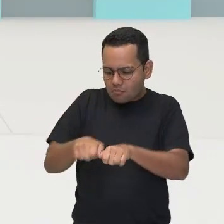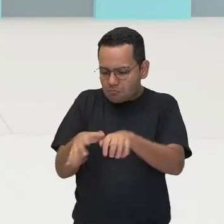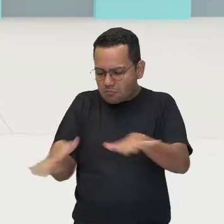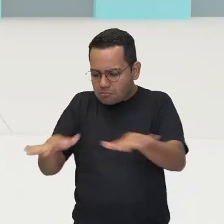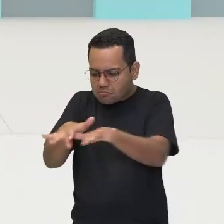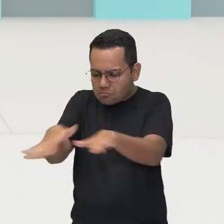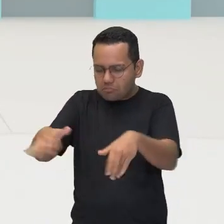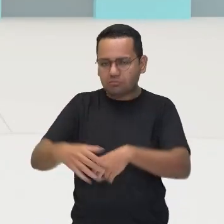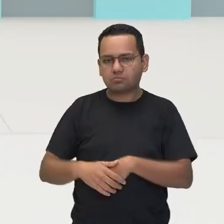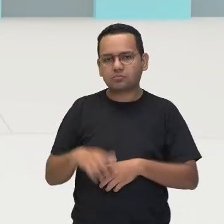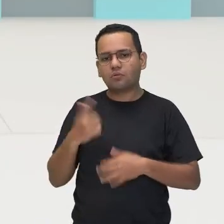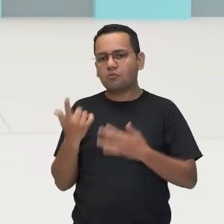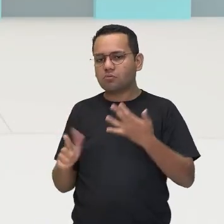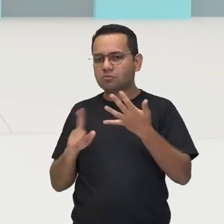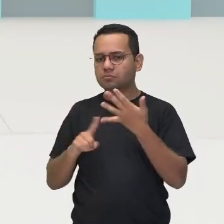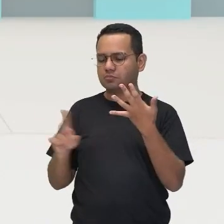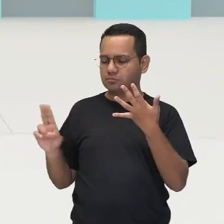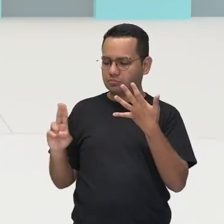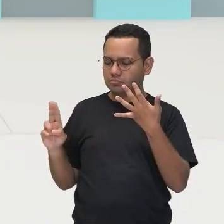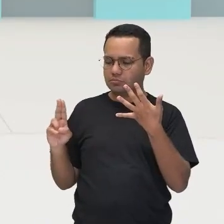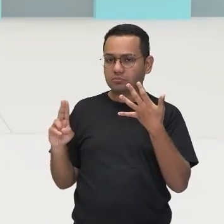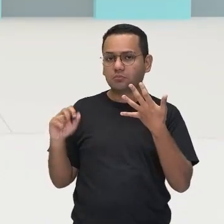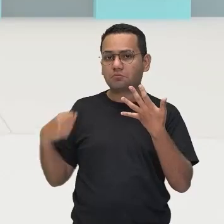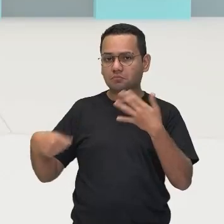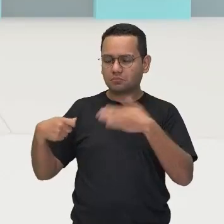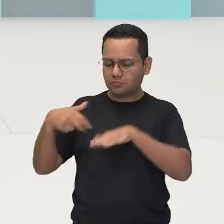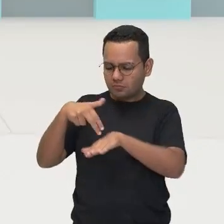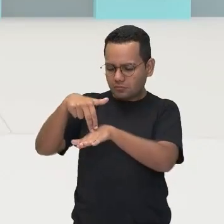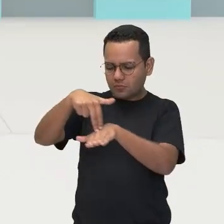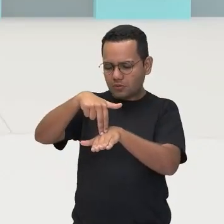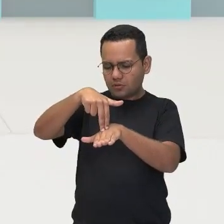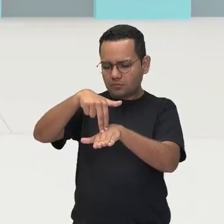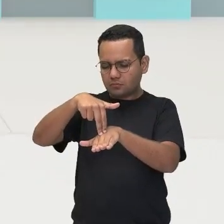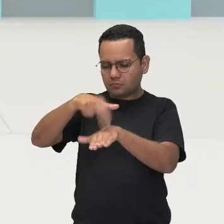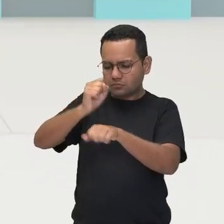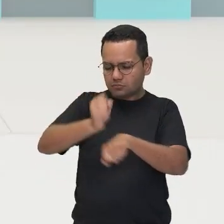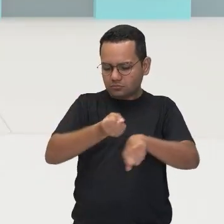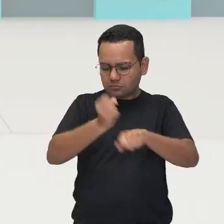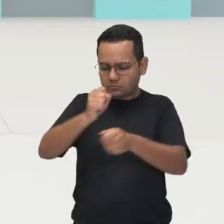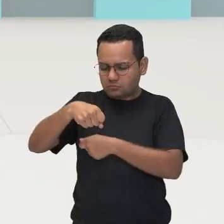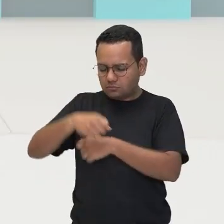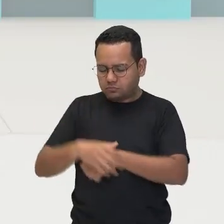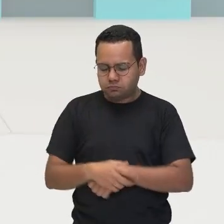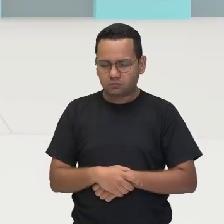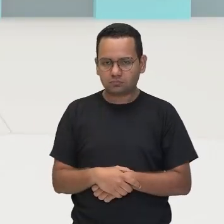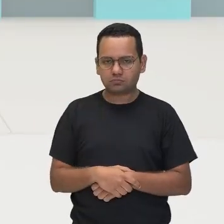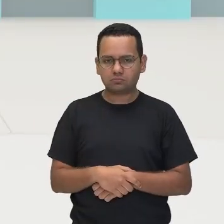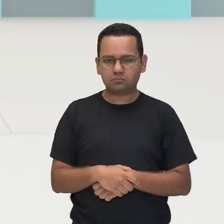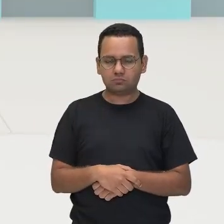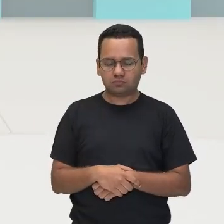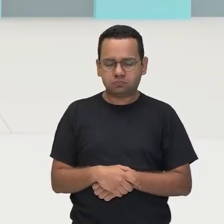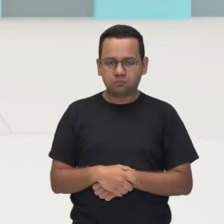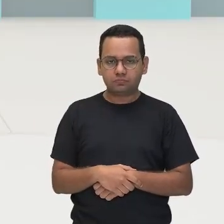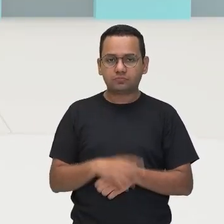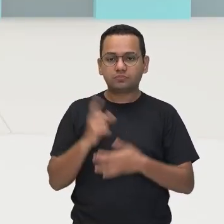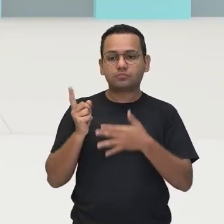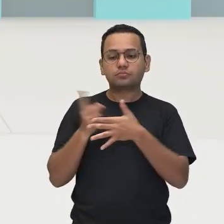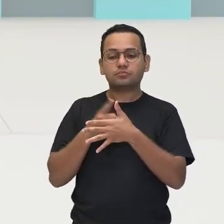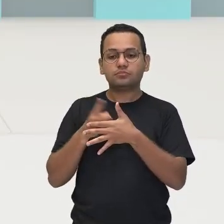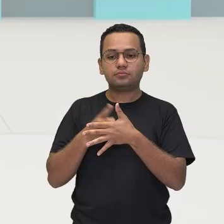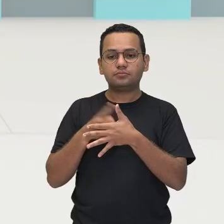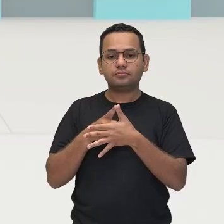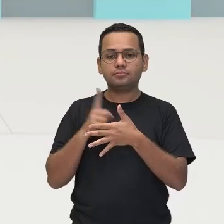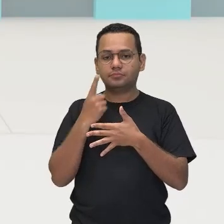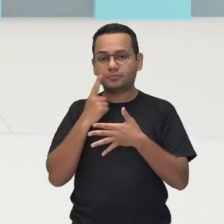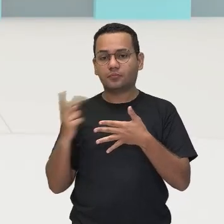standup padle onde você vai se equilibrar em cima de uma prancha né e o suf que é essa prática aí